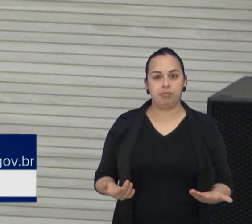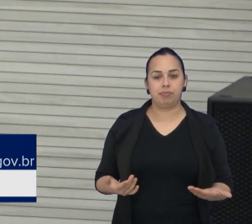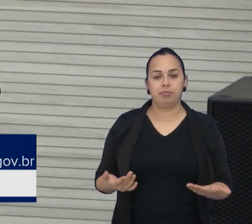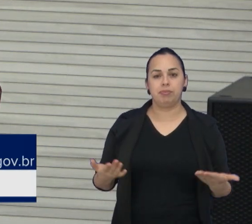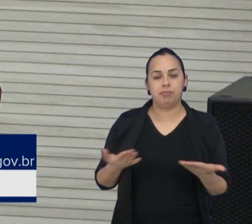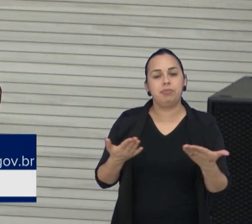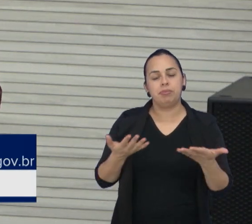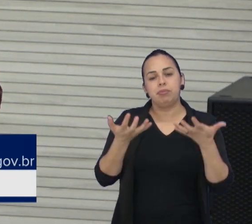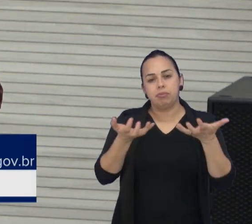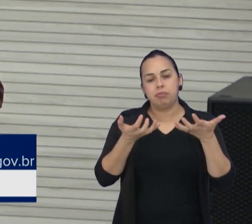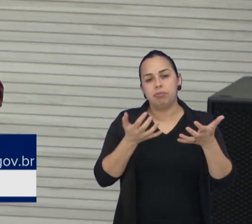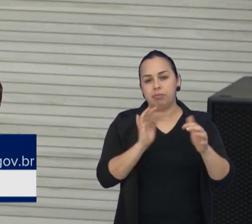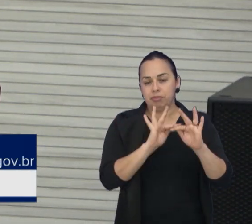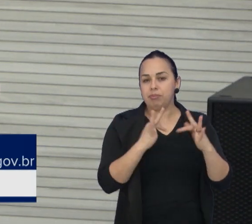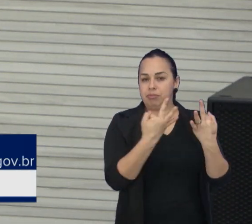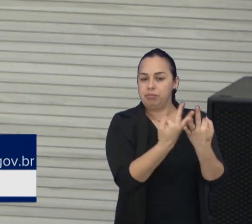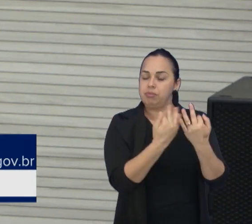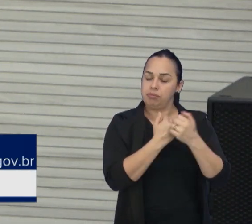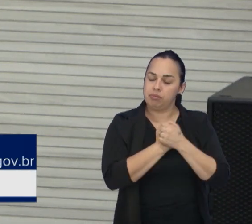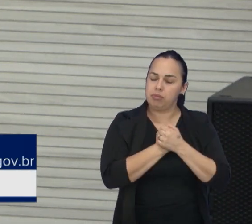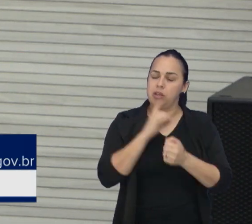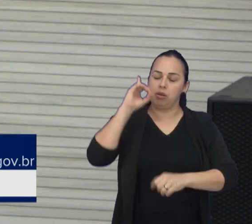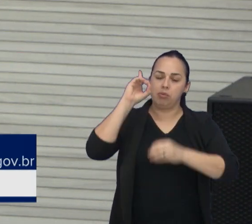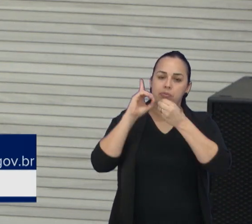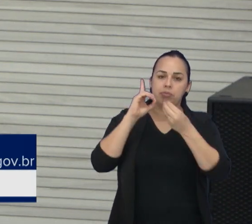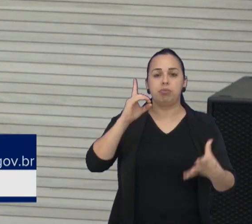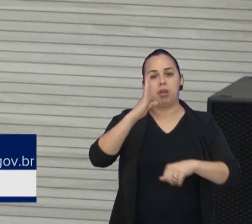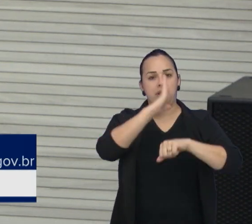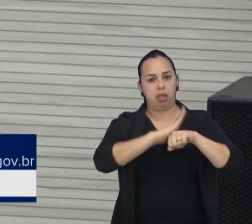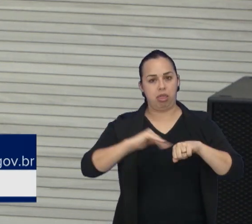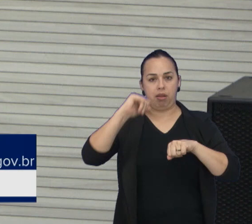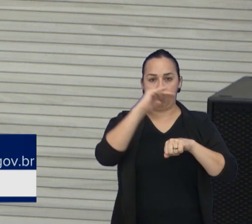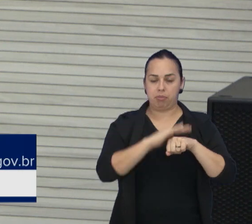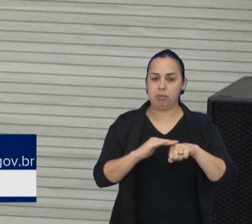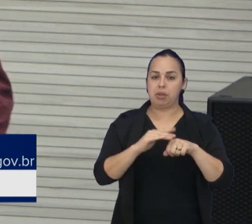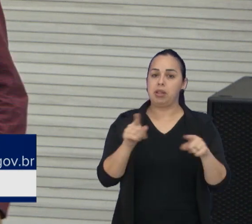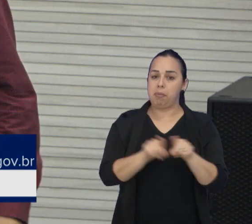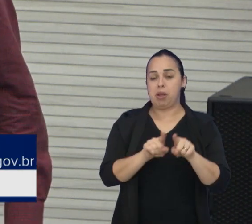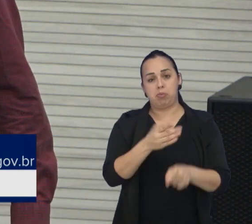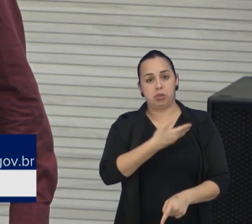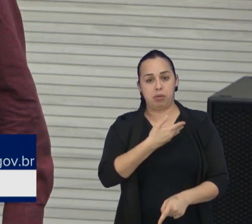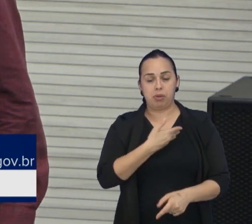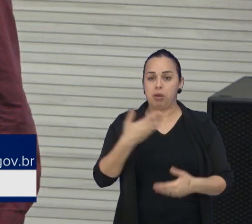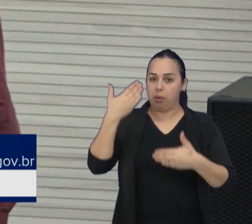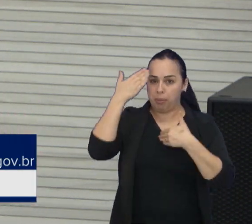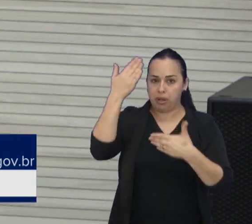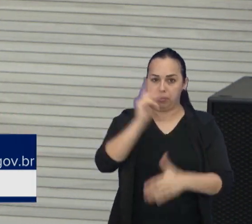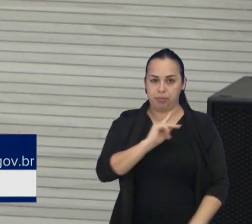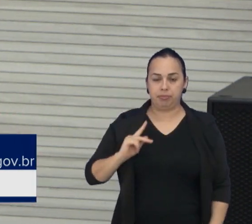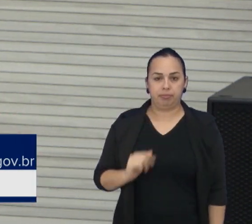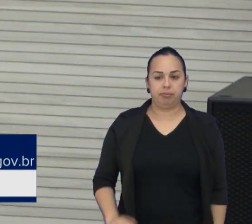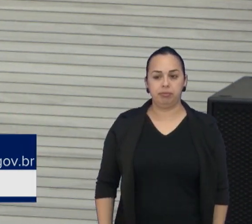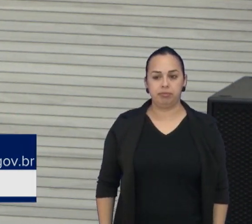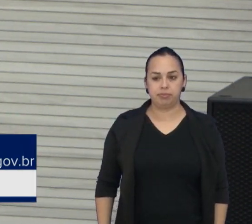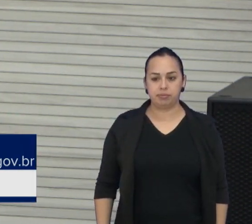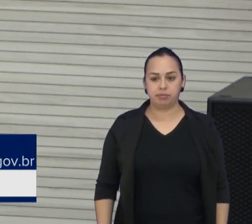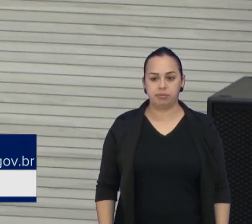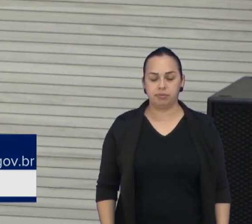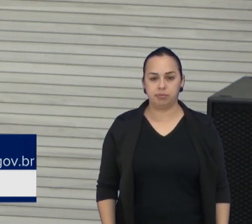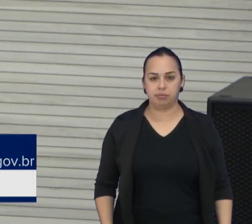um abraço a todos os familiares e que Deus conforte seus familiares e os amigos próximos. Obrigado, presidente.